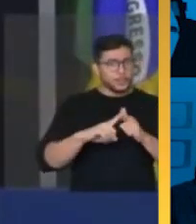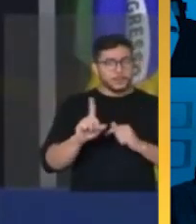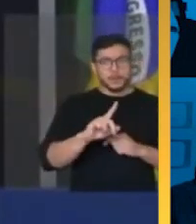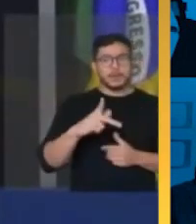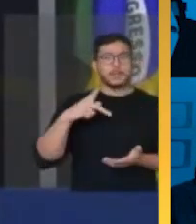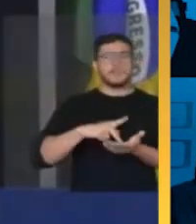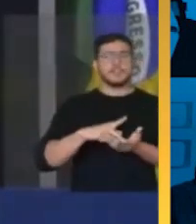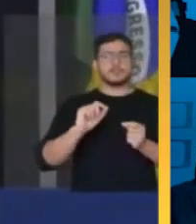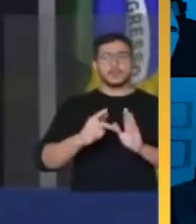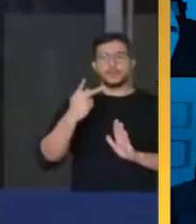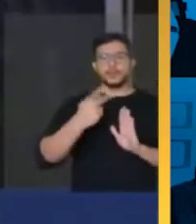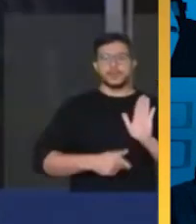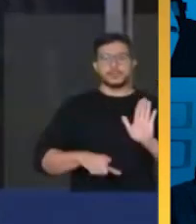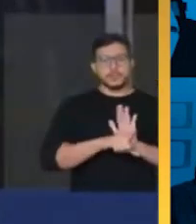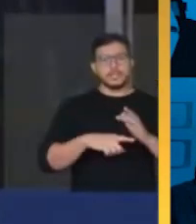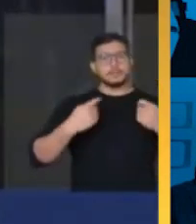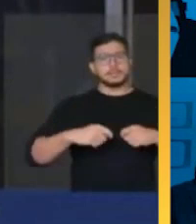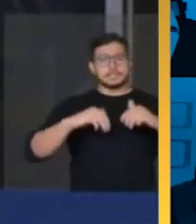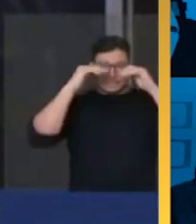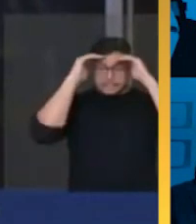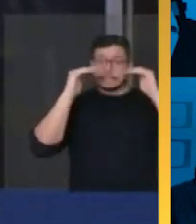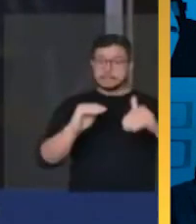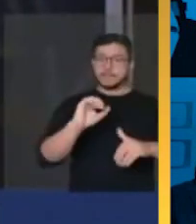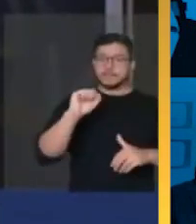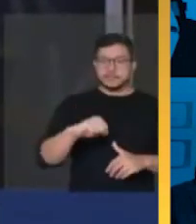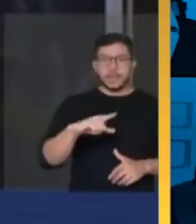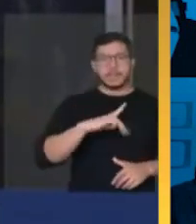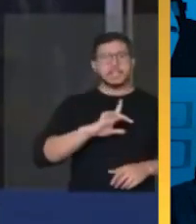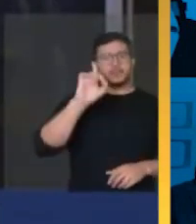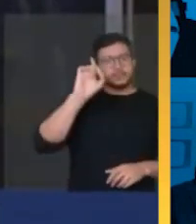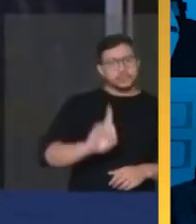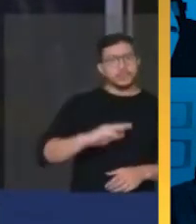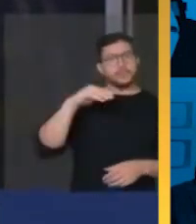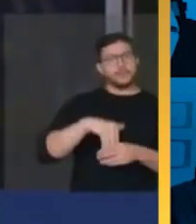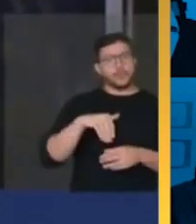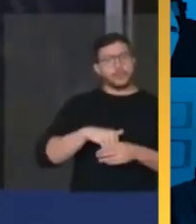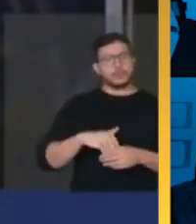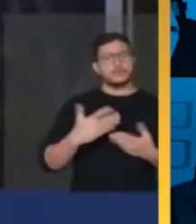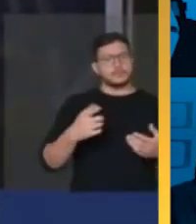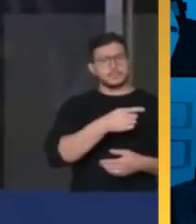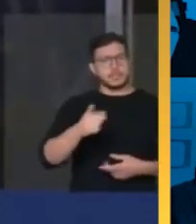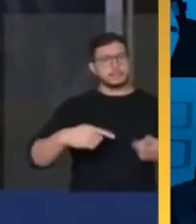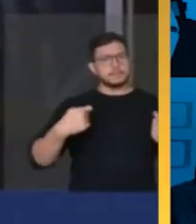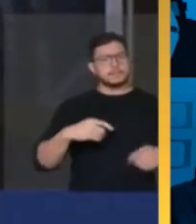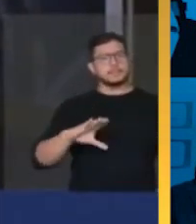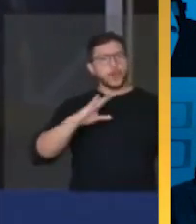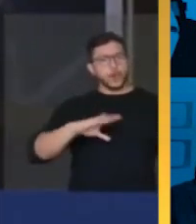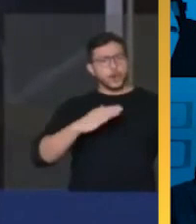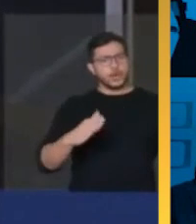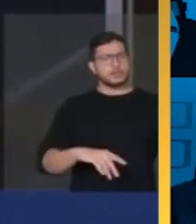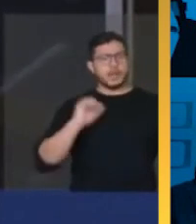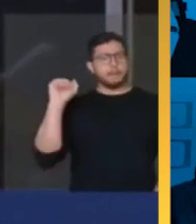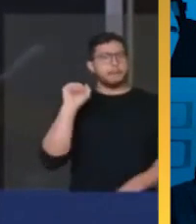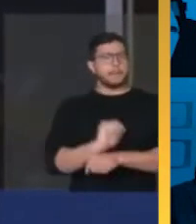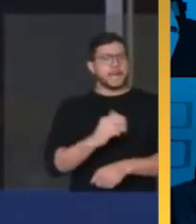Aquilo é um projeto de lei que merece respeito e pelo menos o direito de ser votado. Tenham coragem. Vamos abaixar